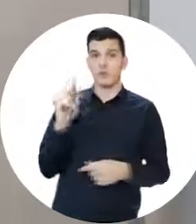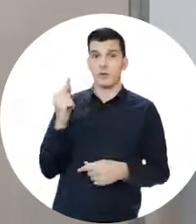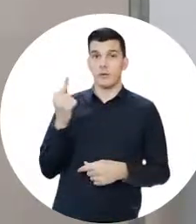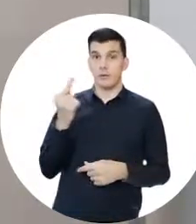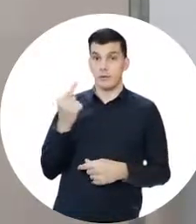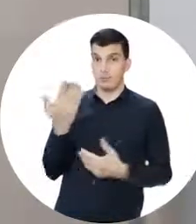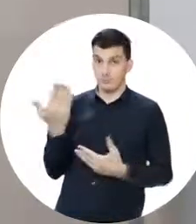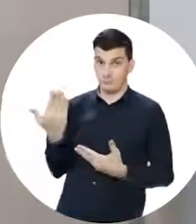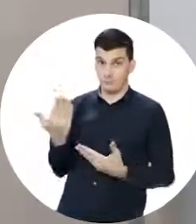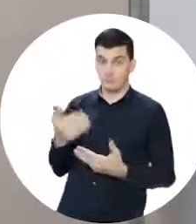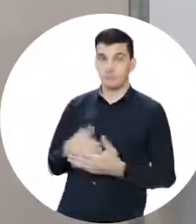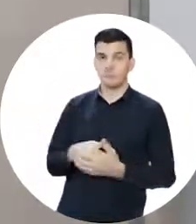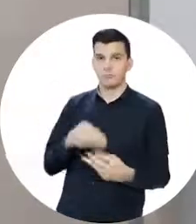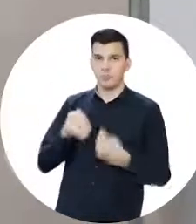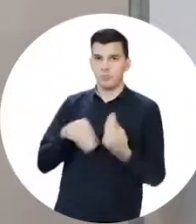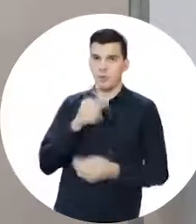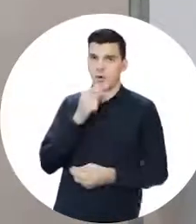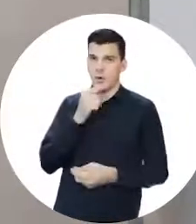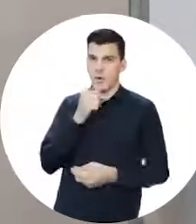em 250 ml de água.